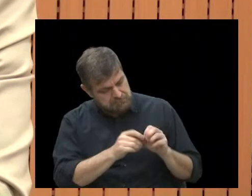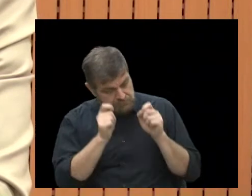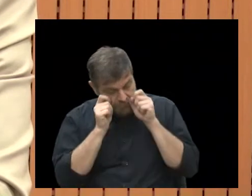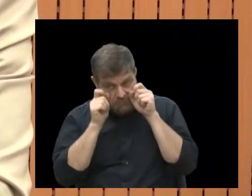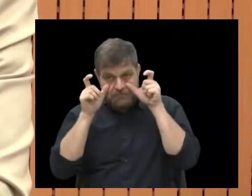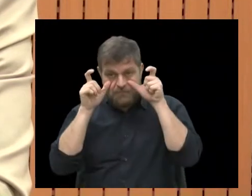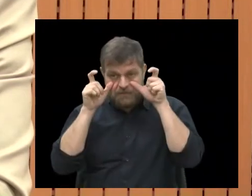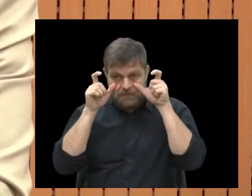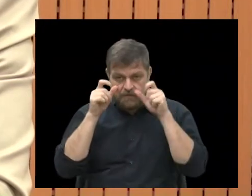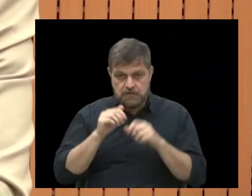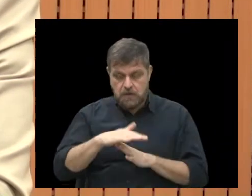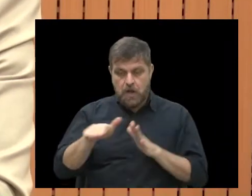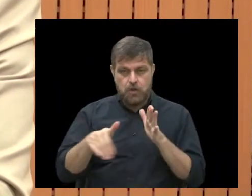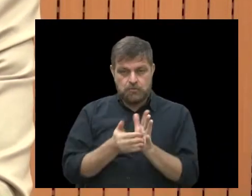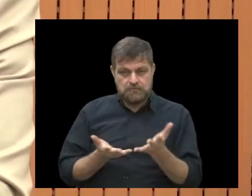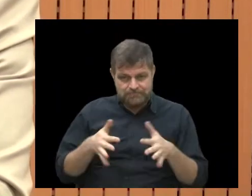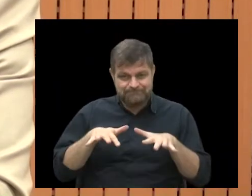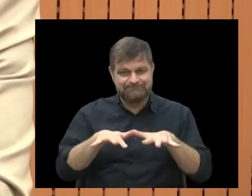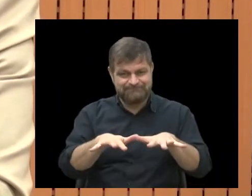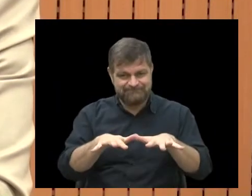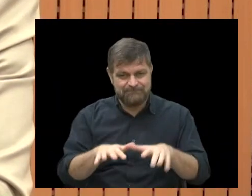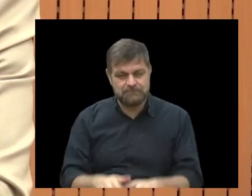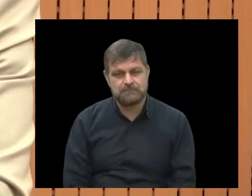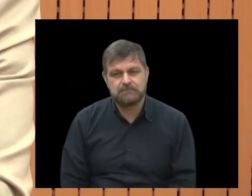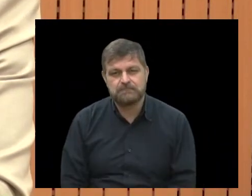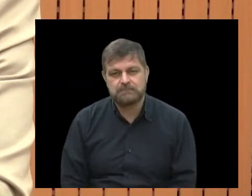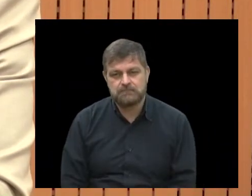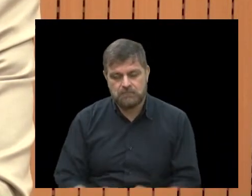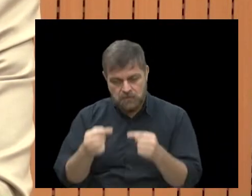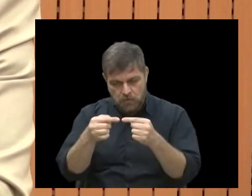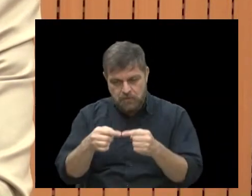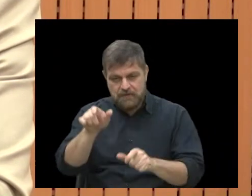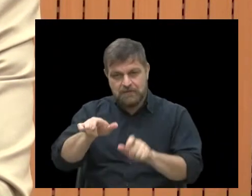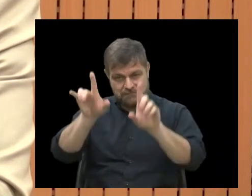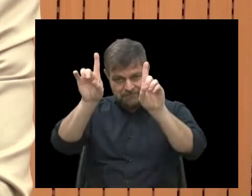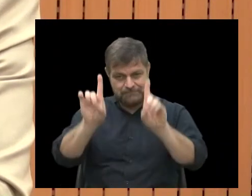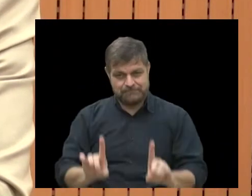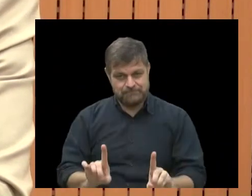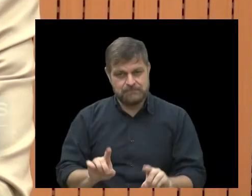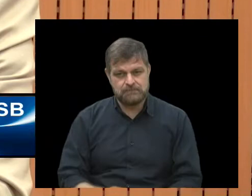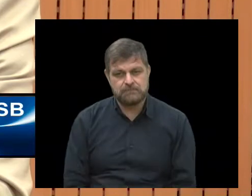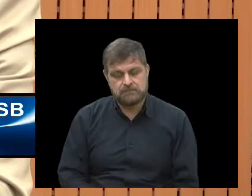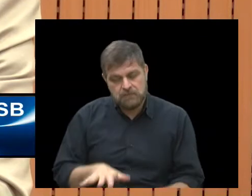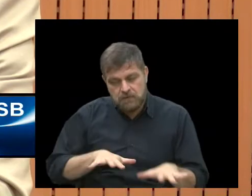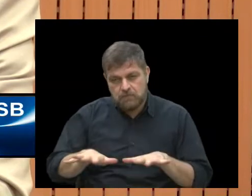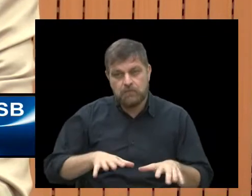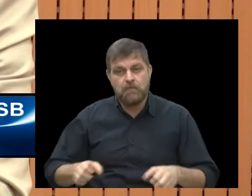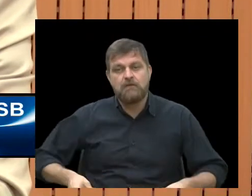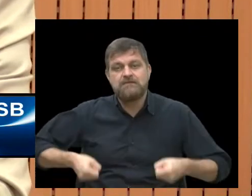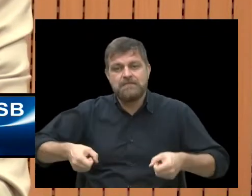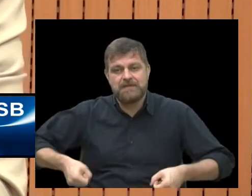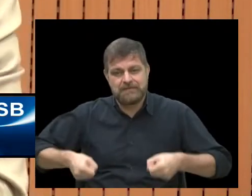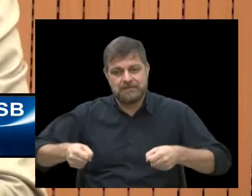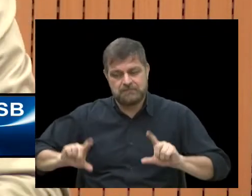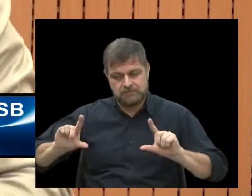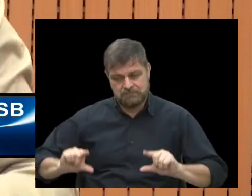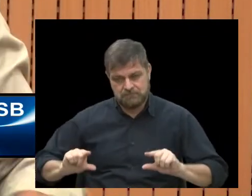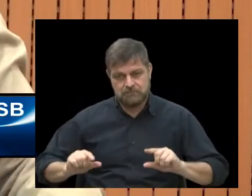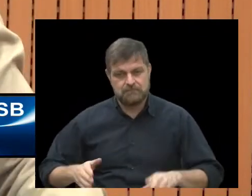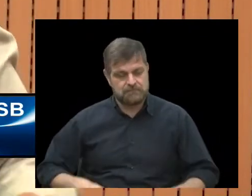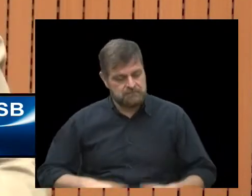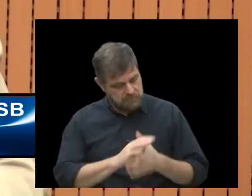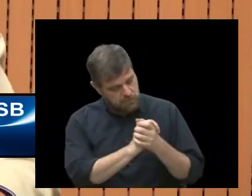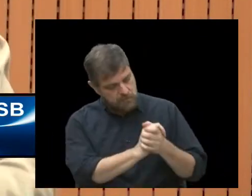atento a demandas que envolvem pessoas com deficiência e mobilidade reduzida. Parabéns,